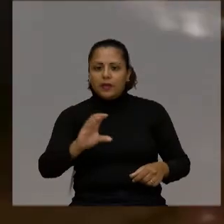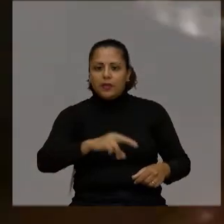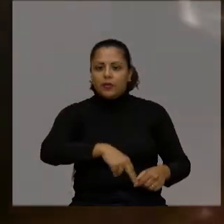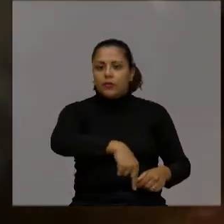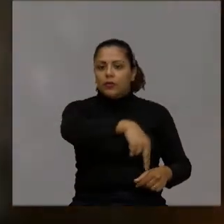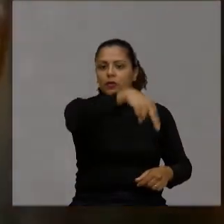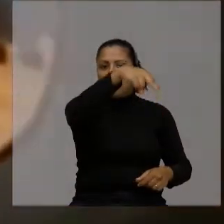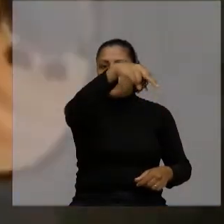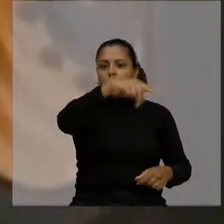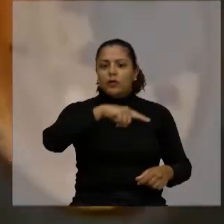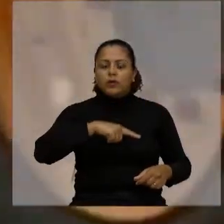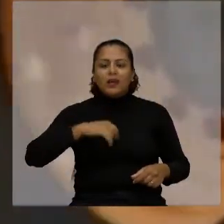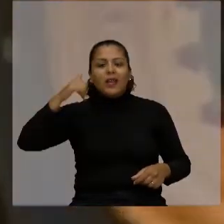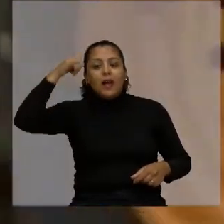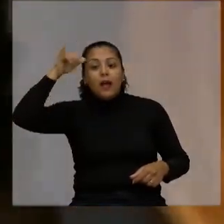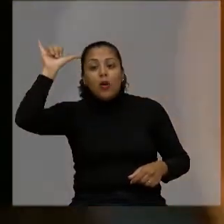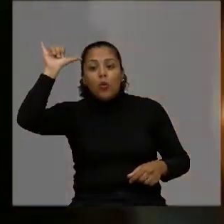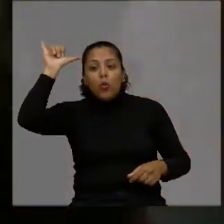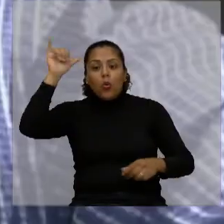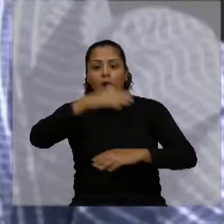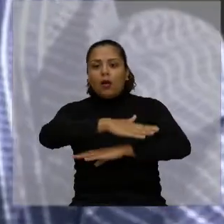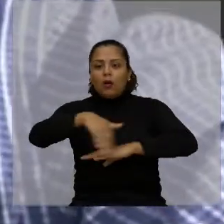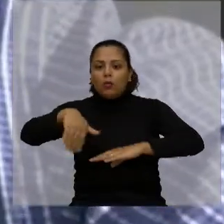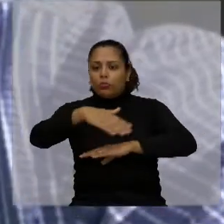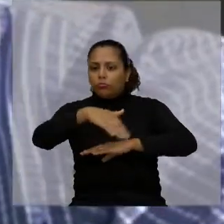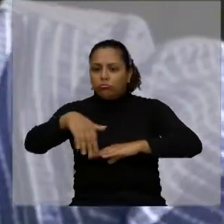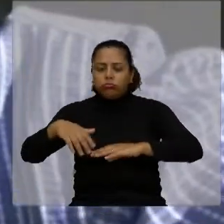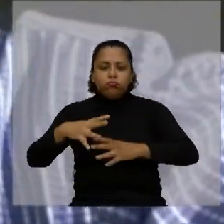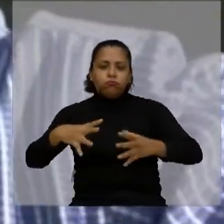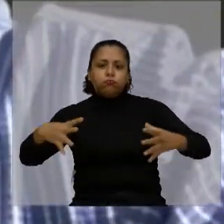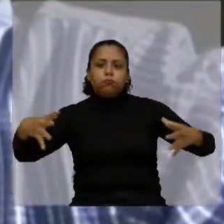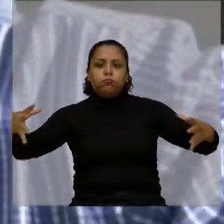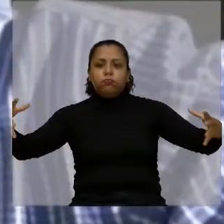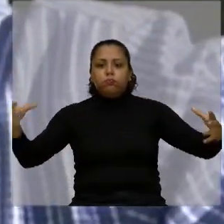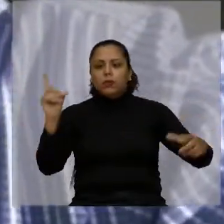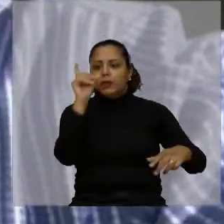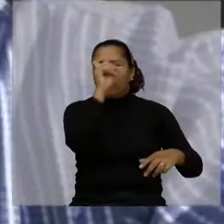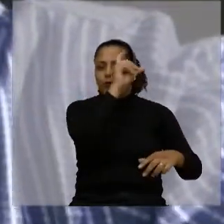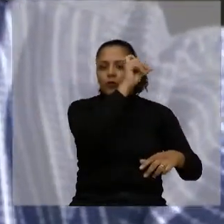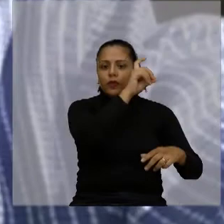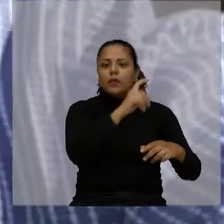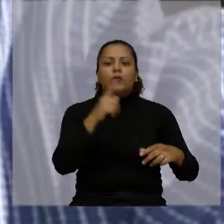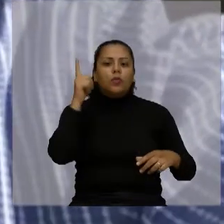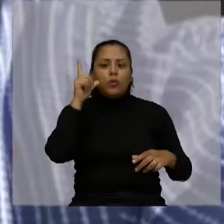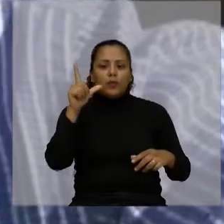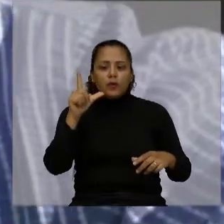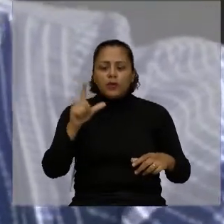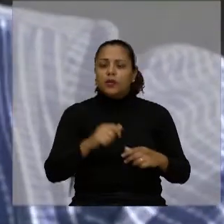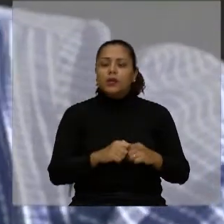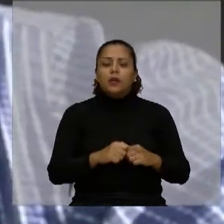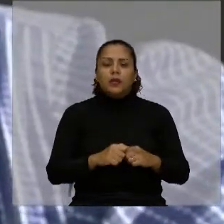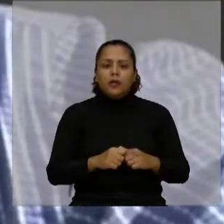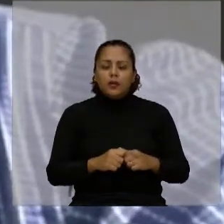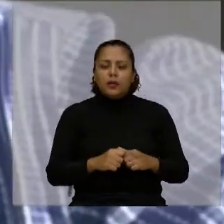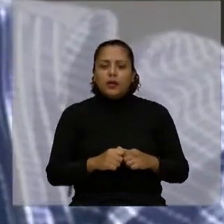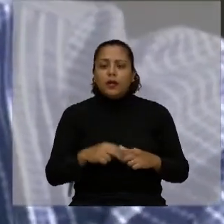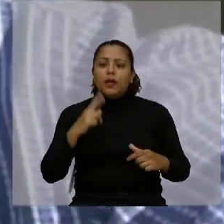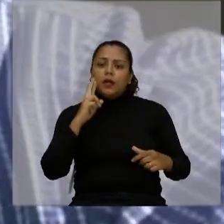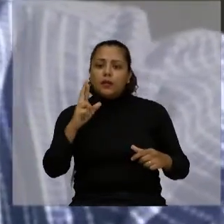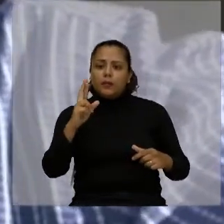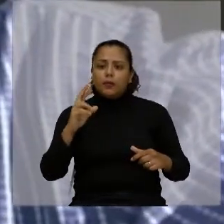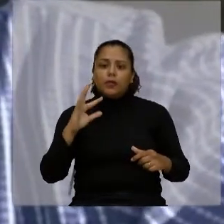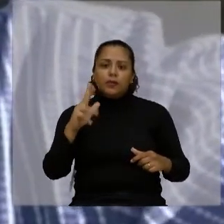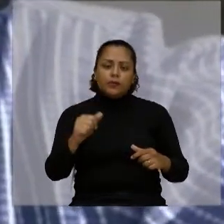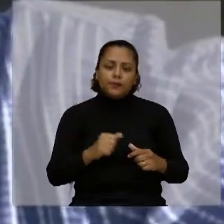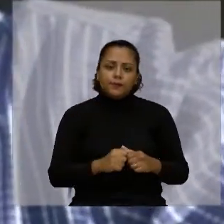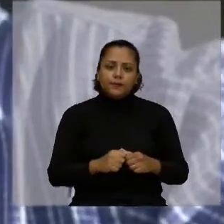área rural muito extensa e por isso a dificuldade de se atender todos os chamados. Mas a Luiz